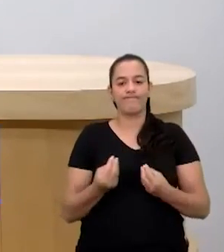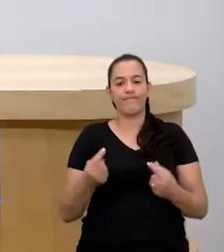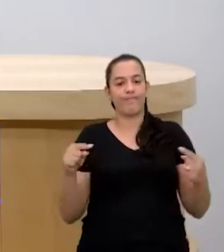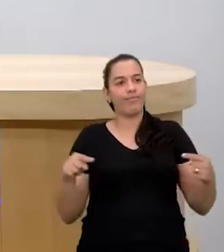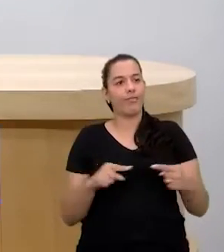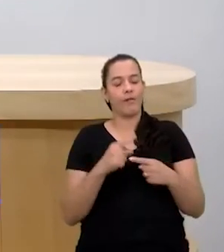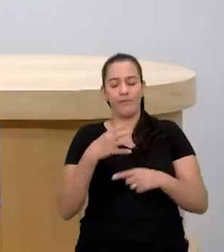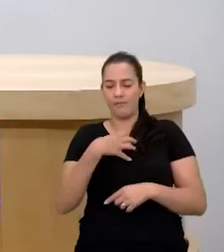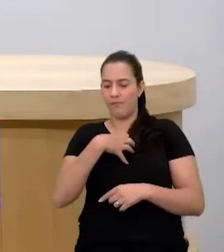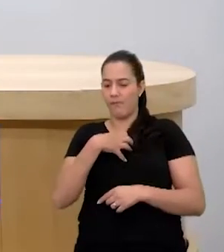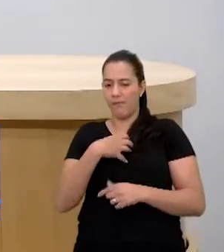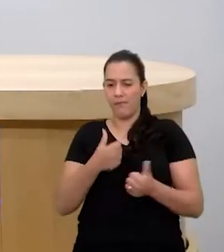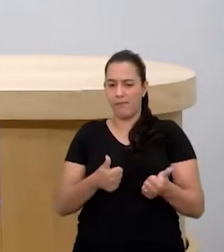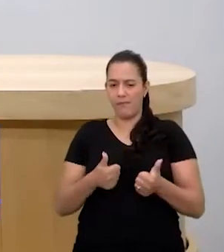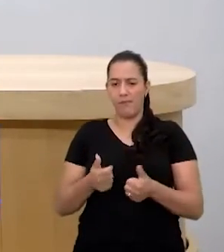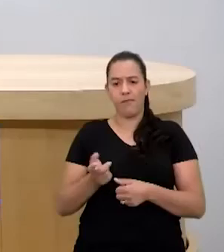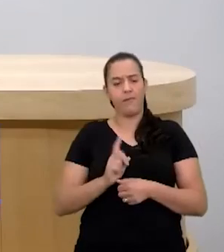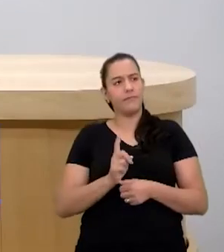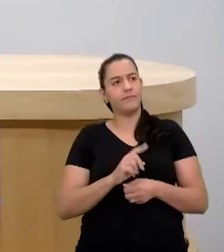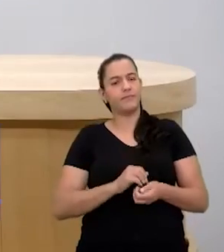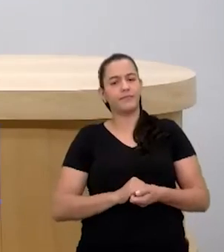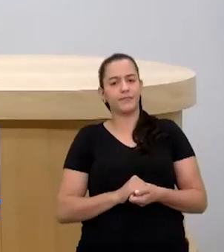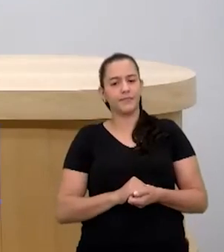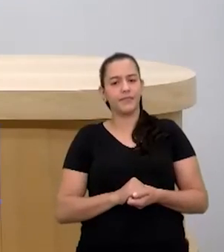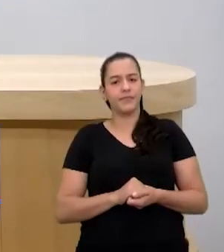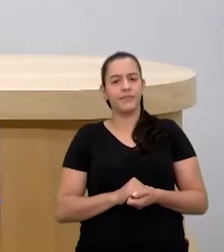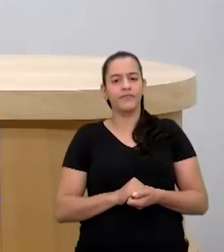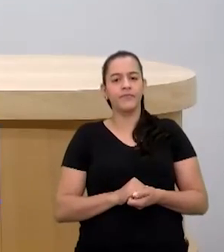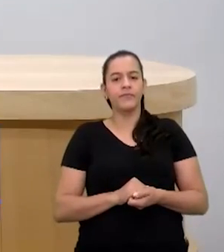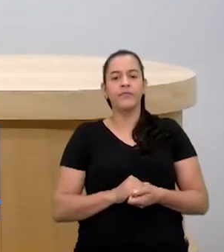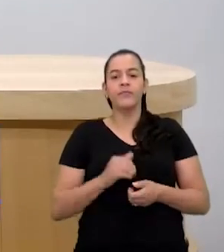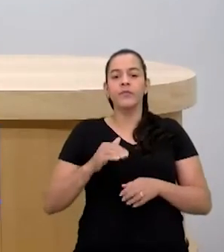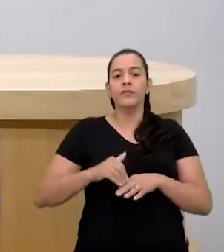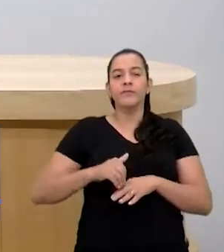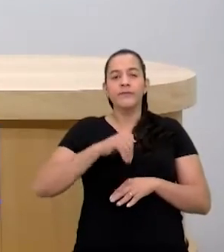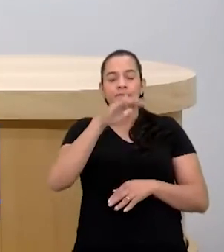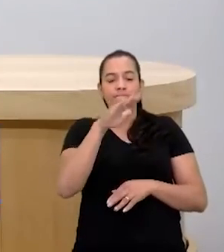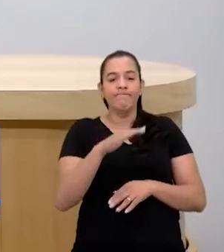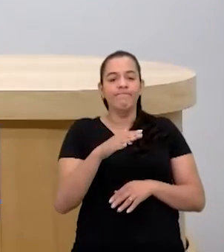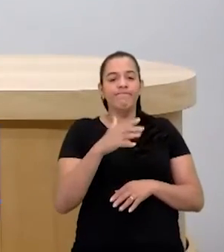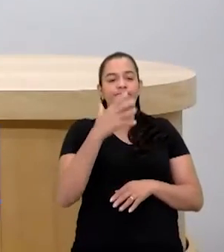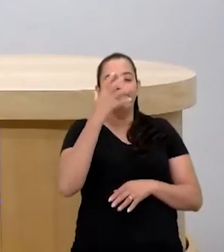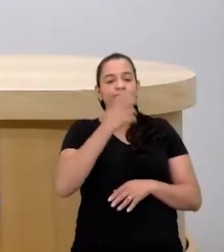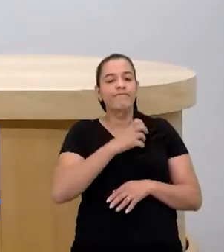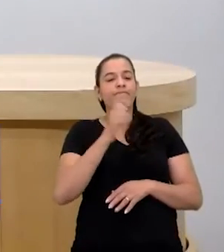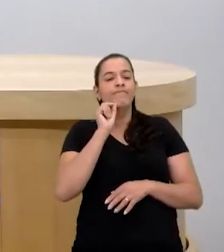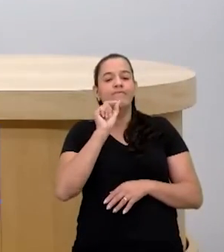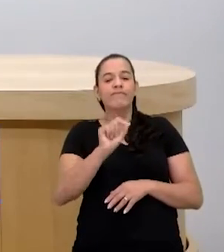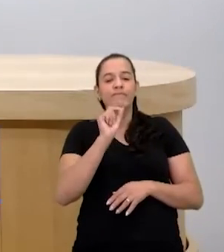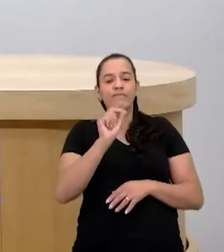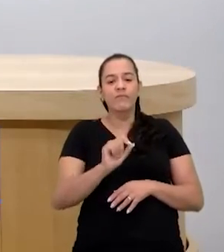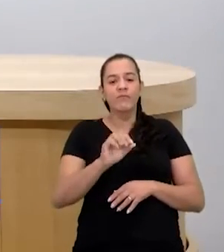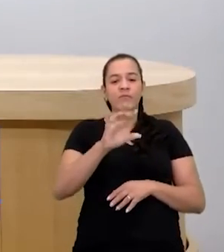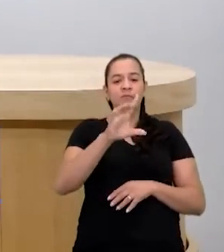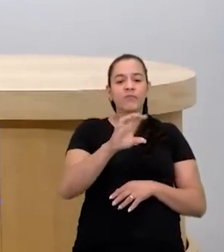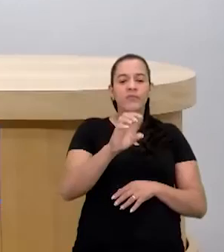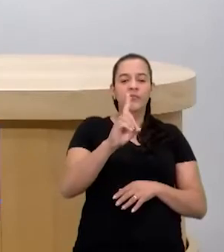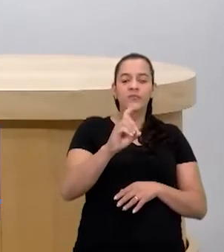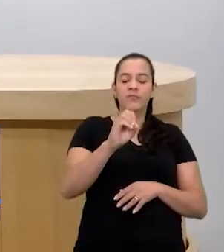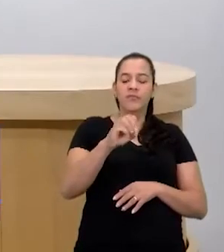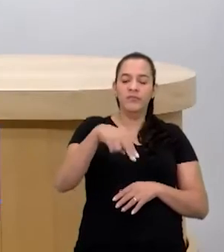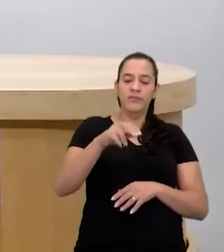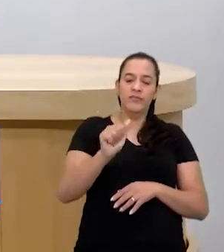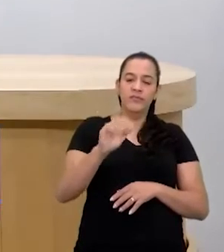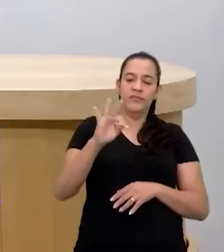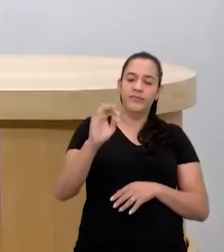bateu bem nele, assim. E uma das coisas que mais chocou ele ainda foi que tinha um Donatello lá no meio. Então,